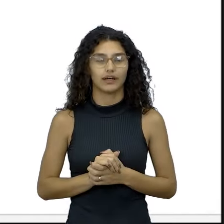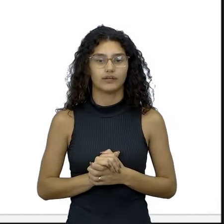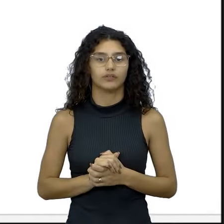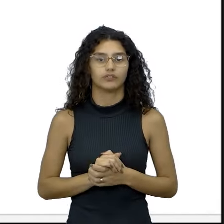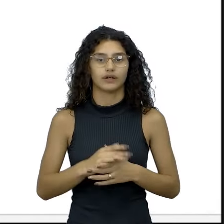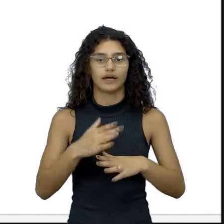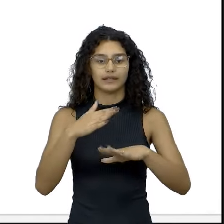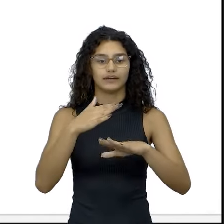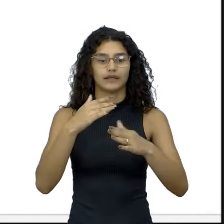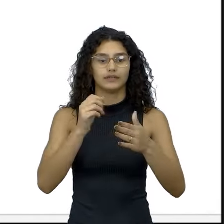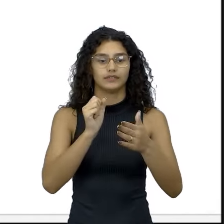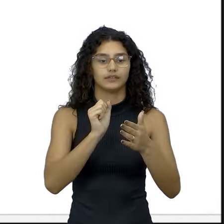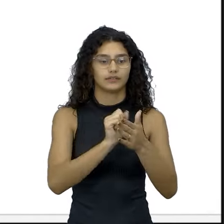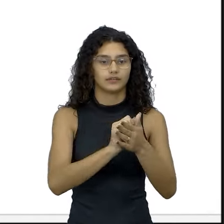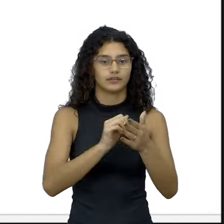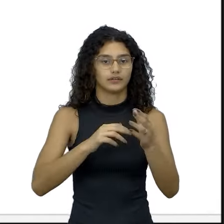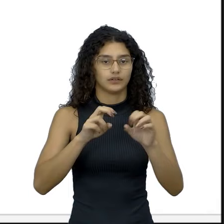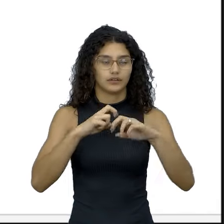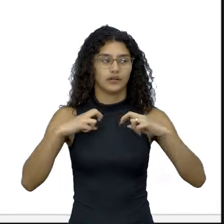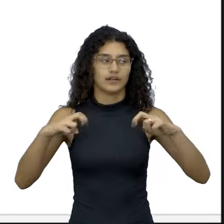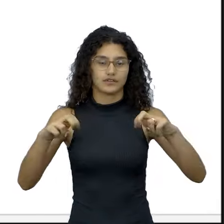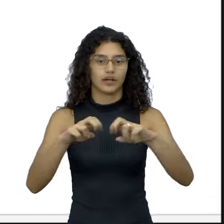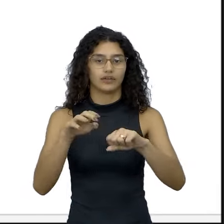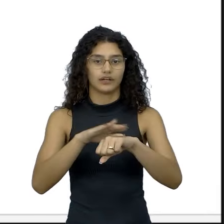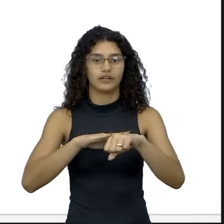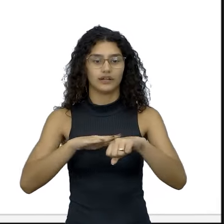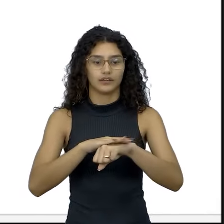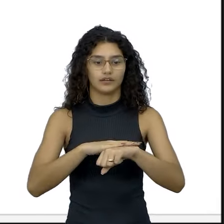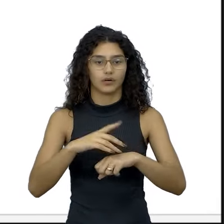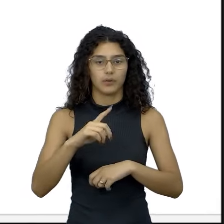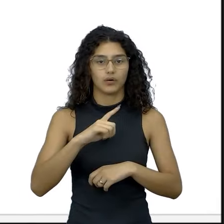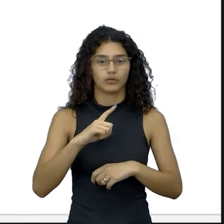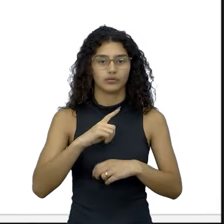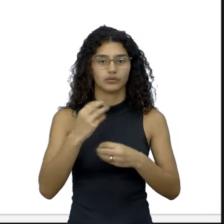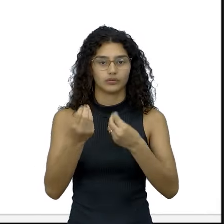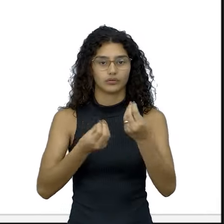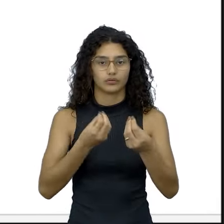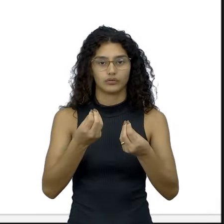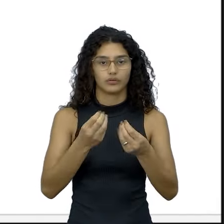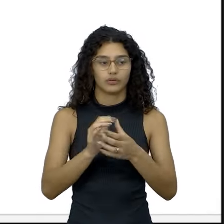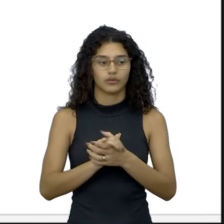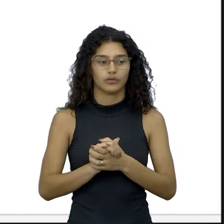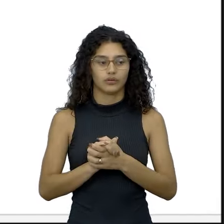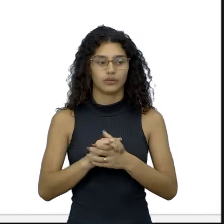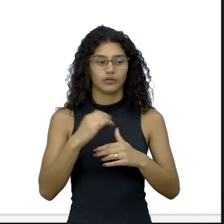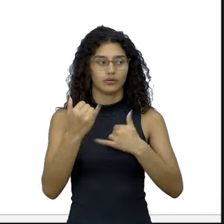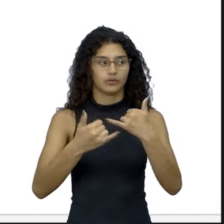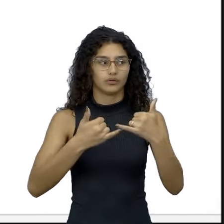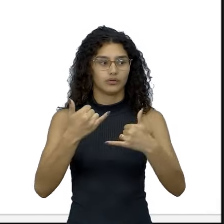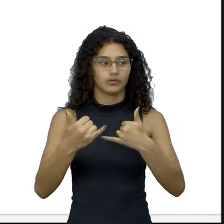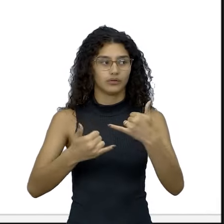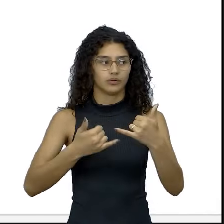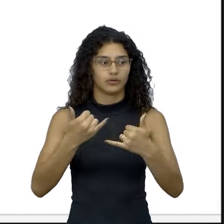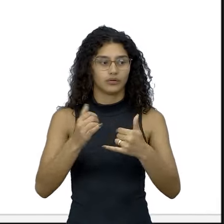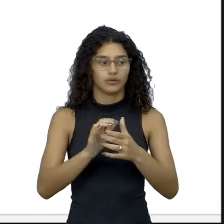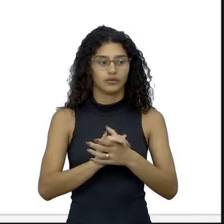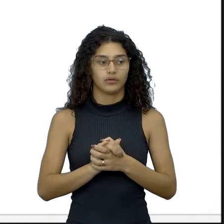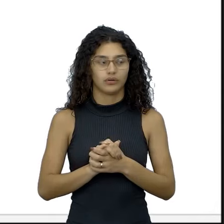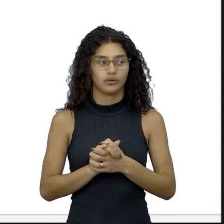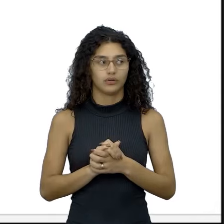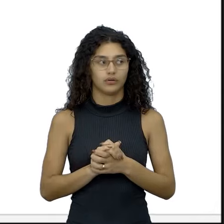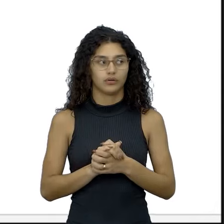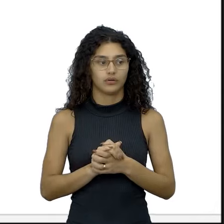irão participar de uma roda de conversa sobre quais e de que são feitos seus brinquedos. Olha que